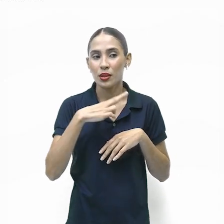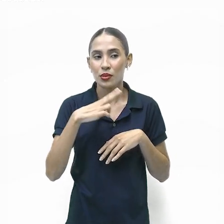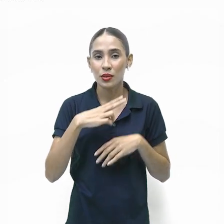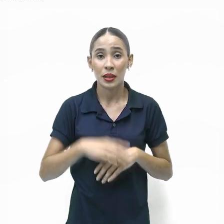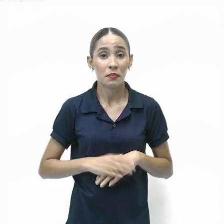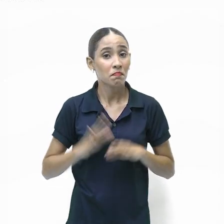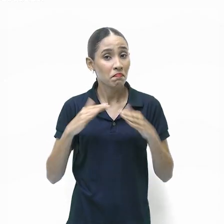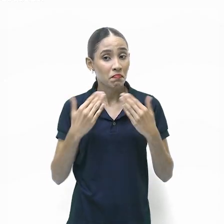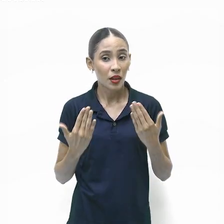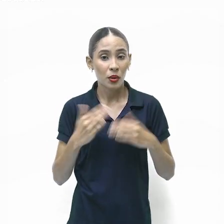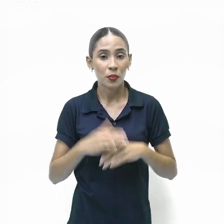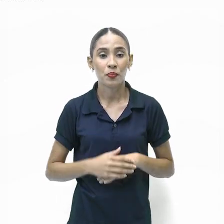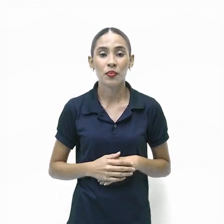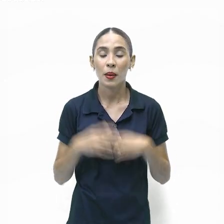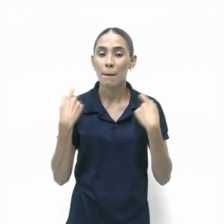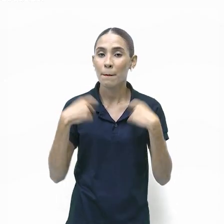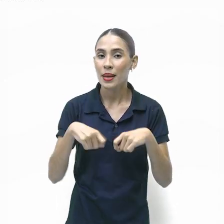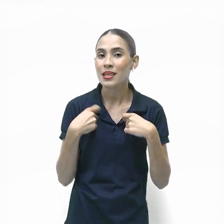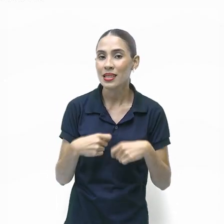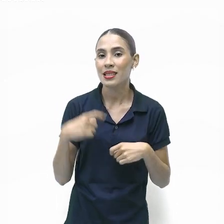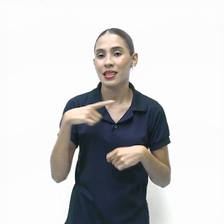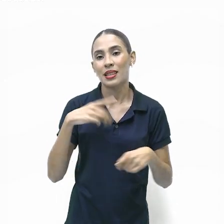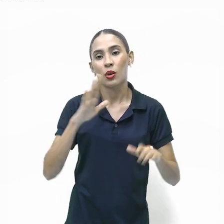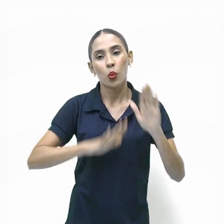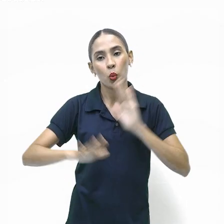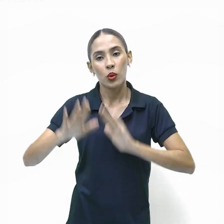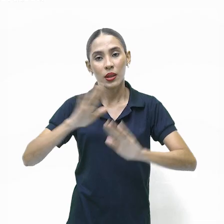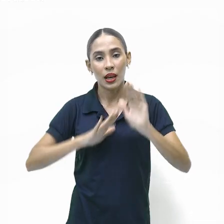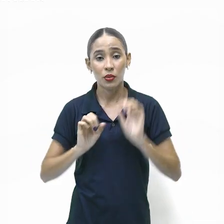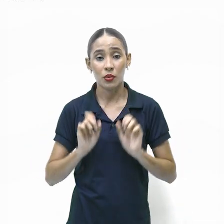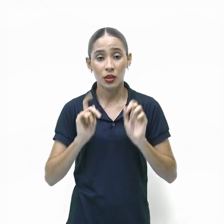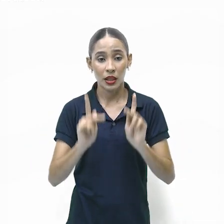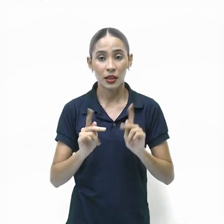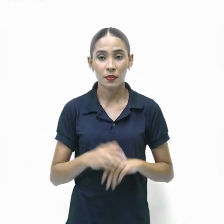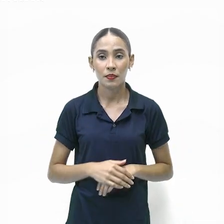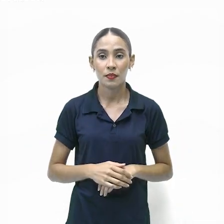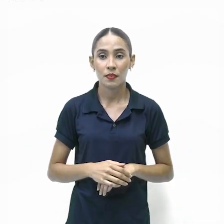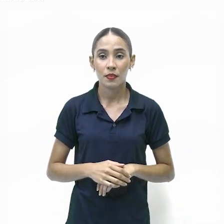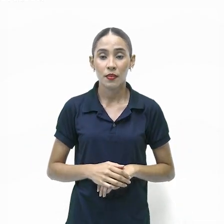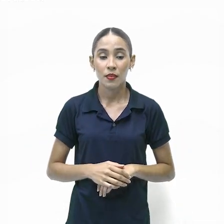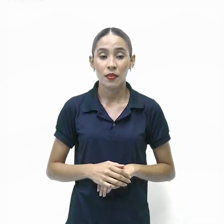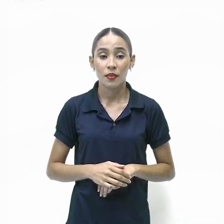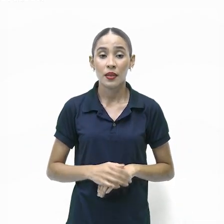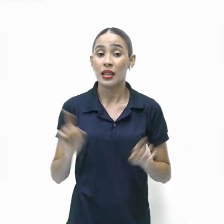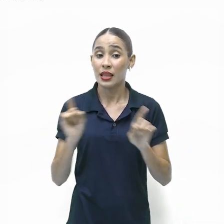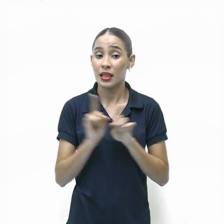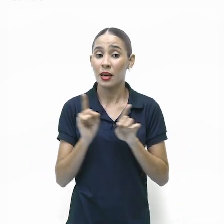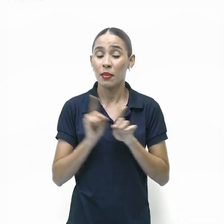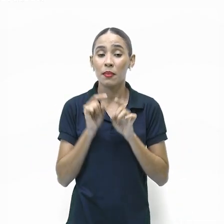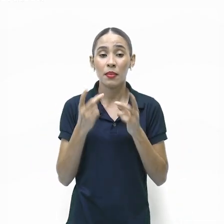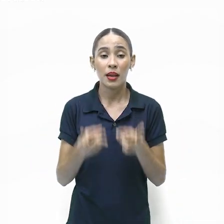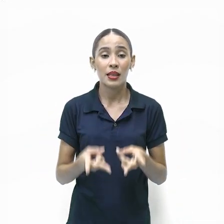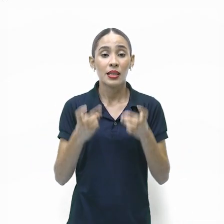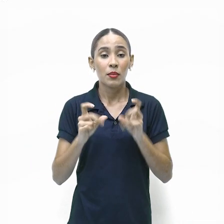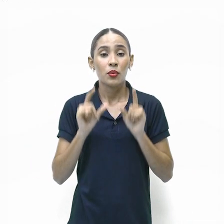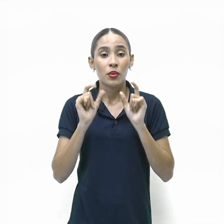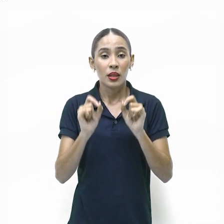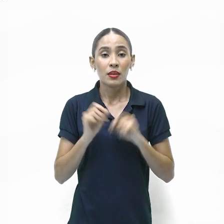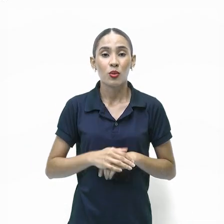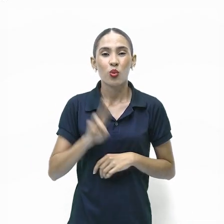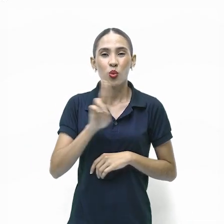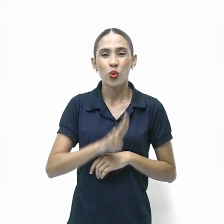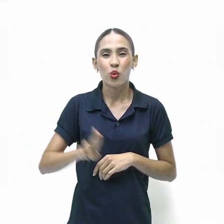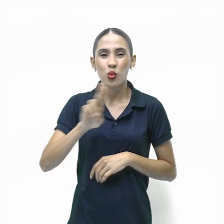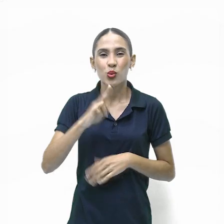Né? Então, é necessário ter esse cuidado, tá certo? E aí a gente observa, né, o que é o uso excessivo